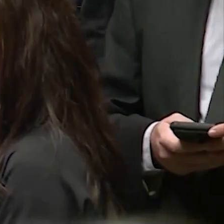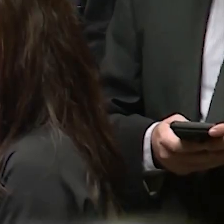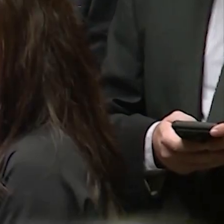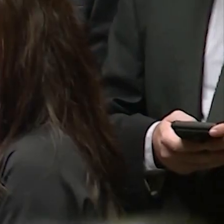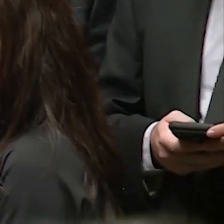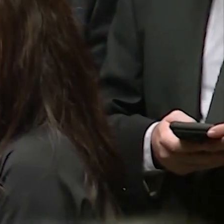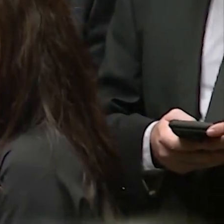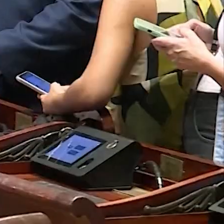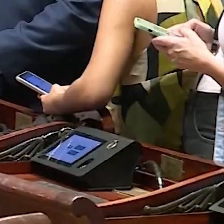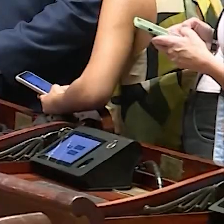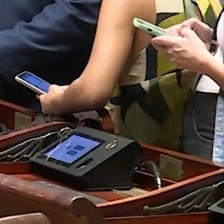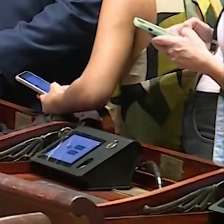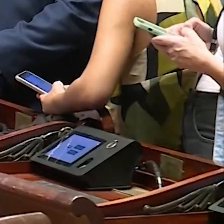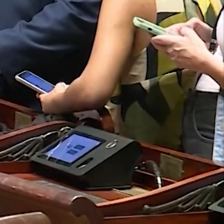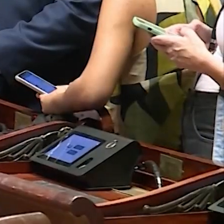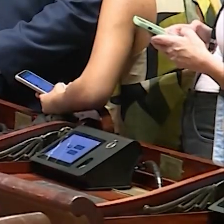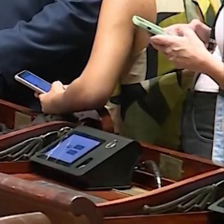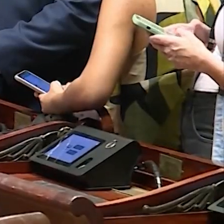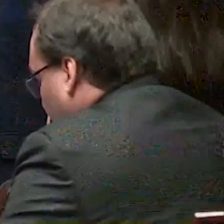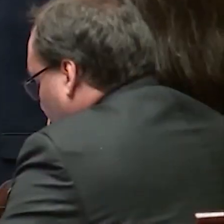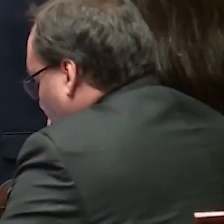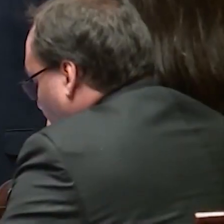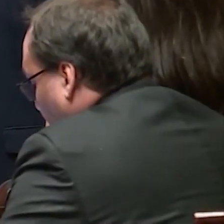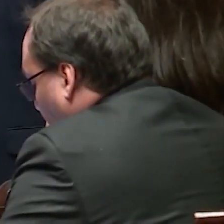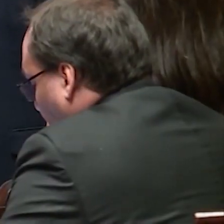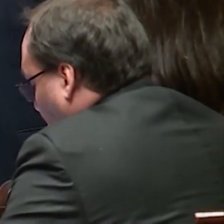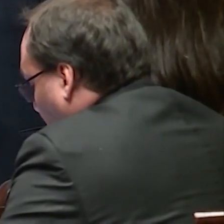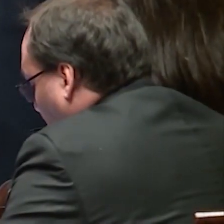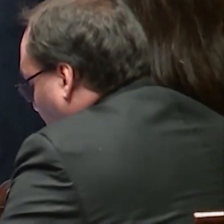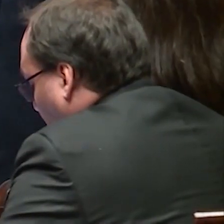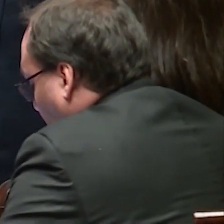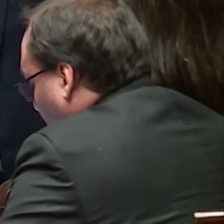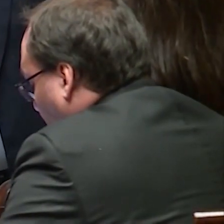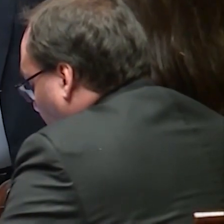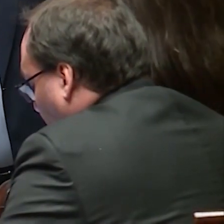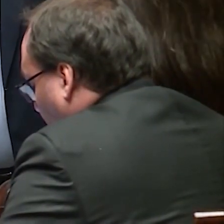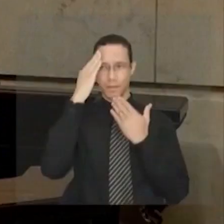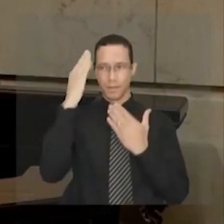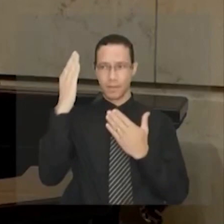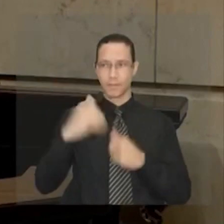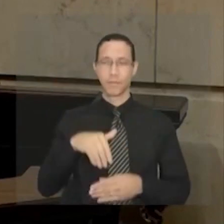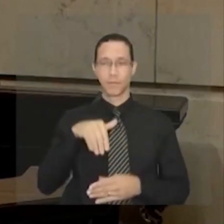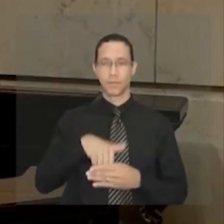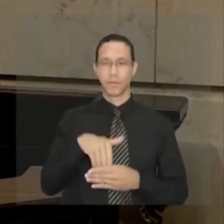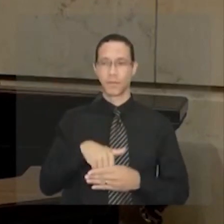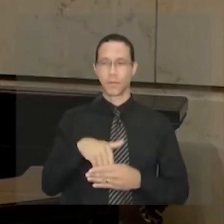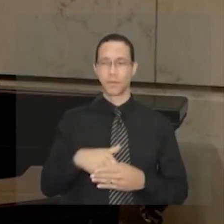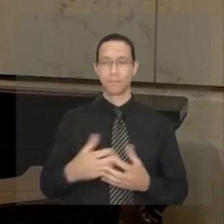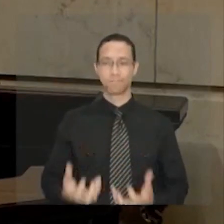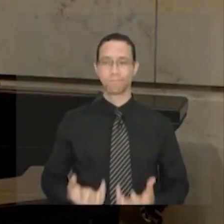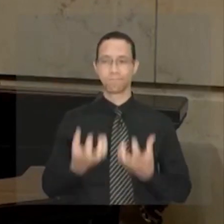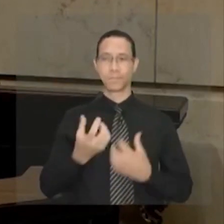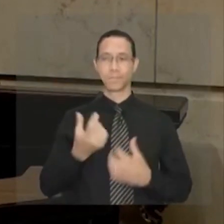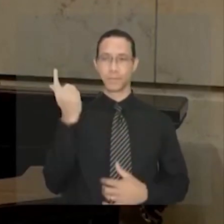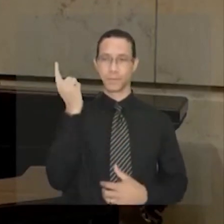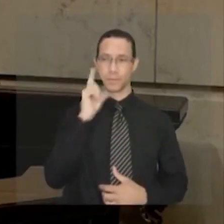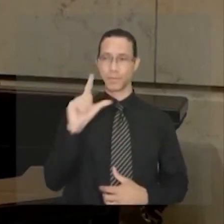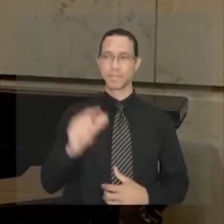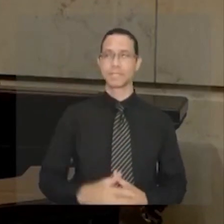ensino cadastrar as jovens para recebimento destes itens de cuidado pessoal A lei foi publicada no Diário Oficial desta